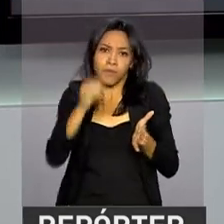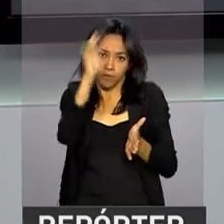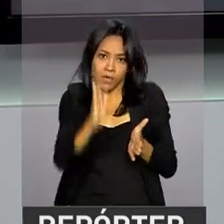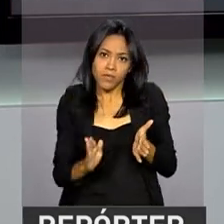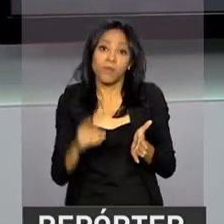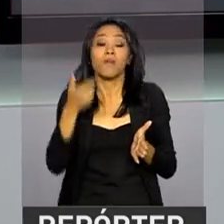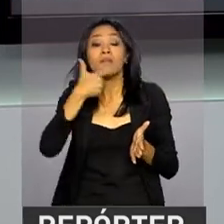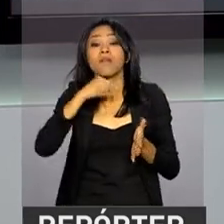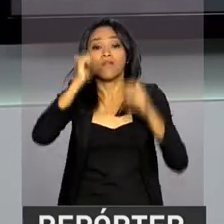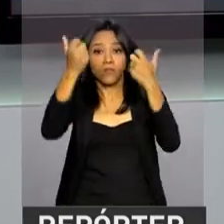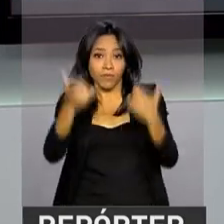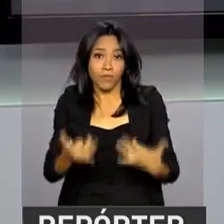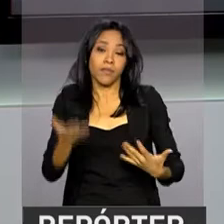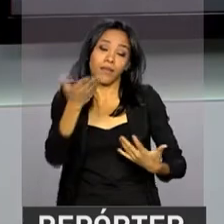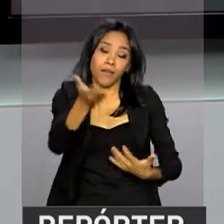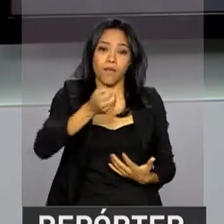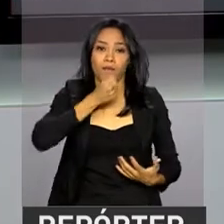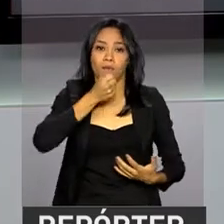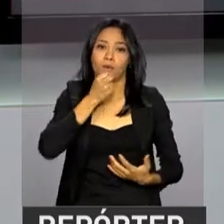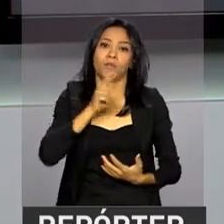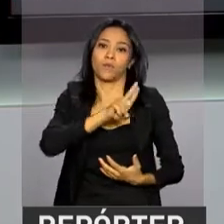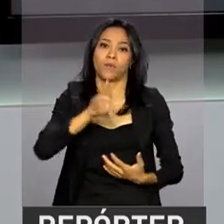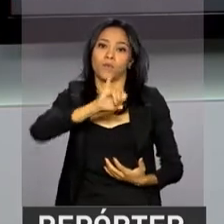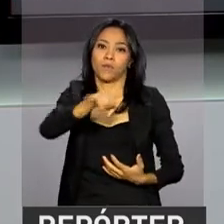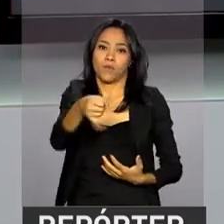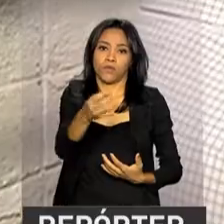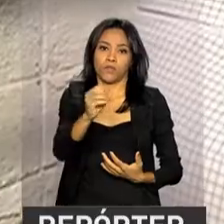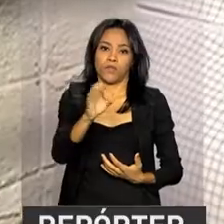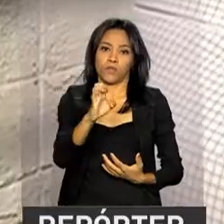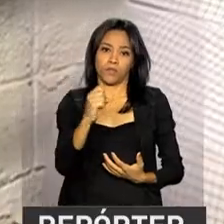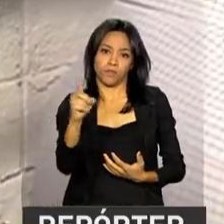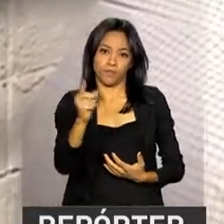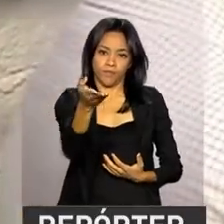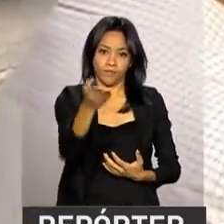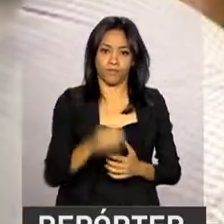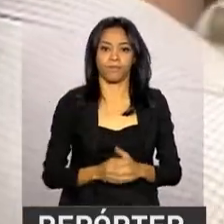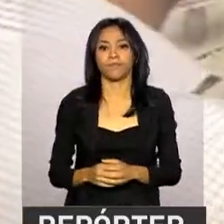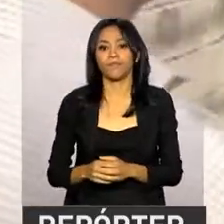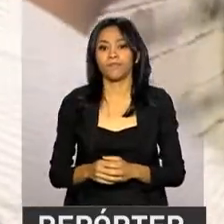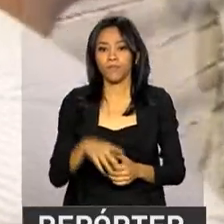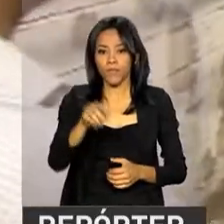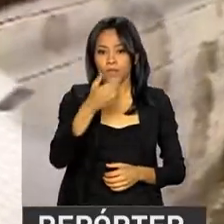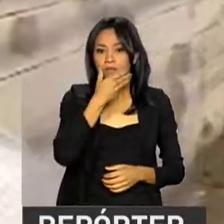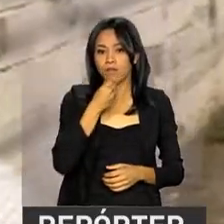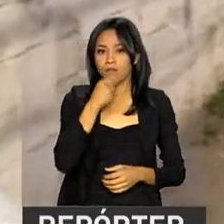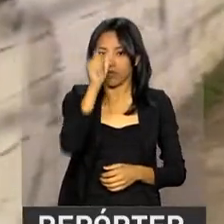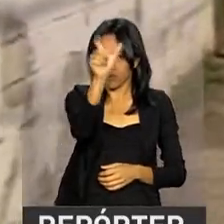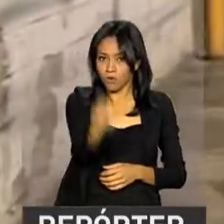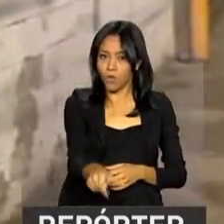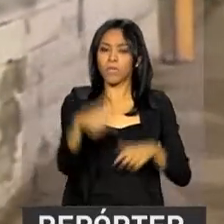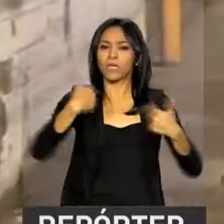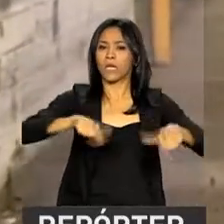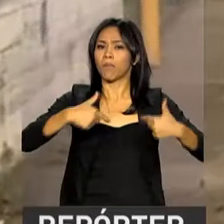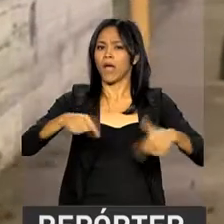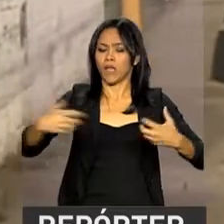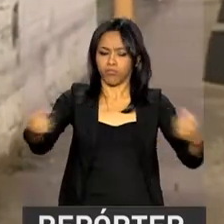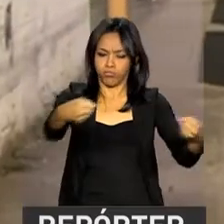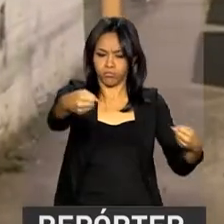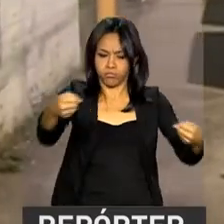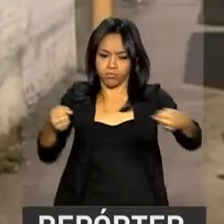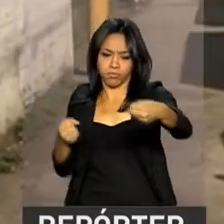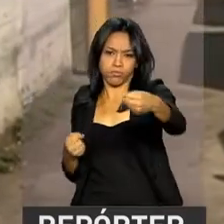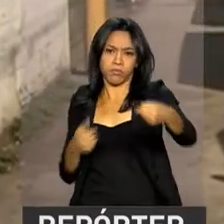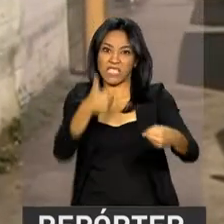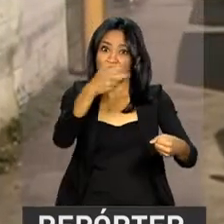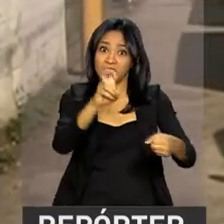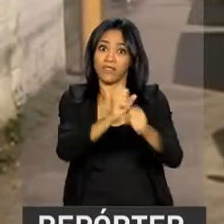quem explica é o repórter josé luiz filho paulo césar cunha caminhoneiro há 15 anos ele viaja por